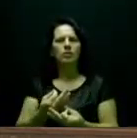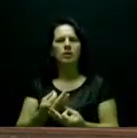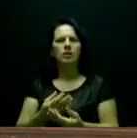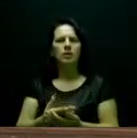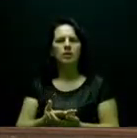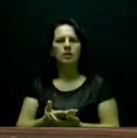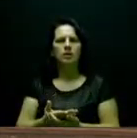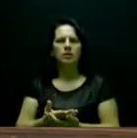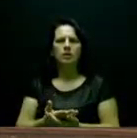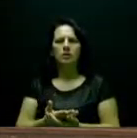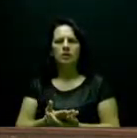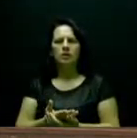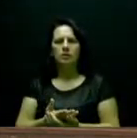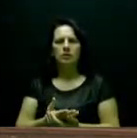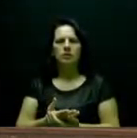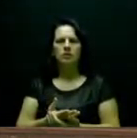daquele